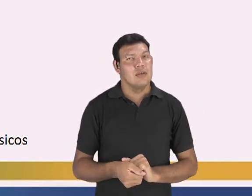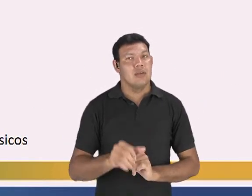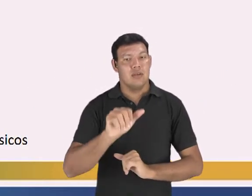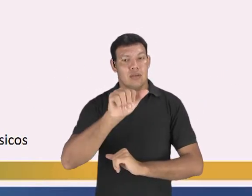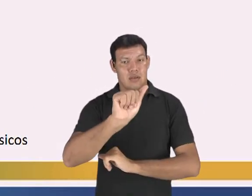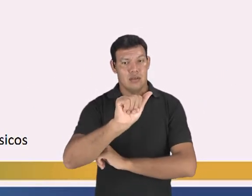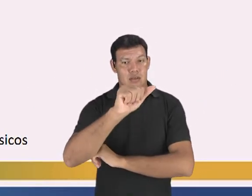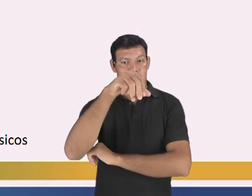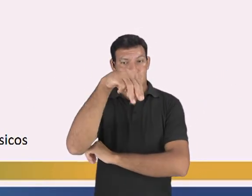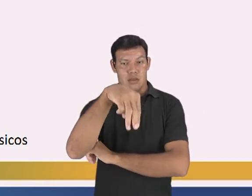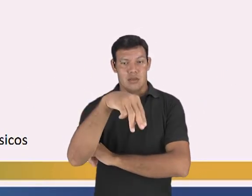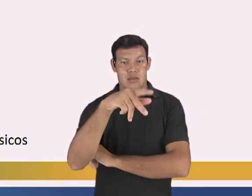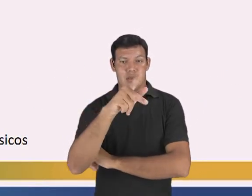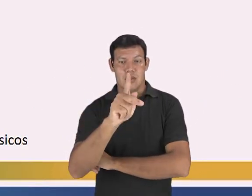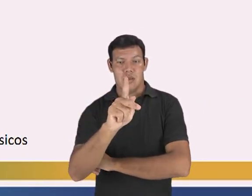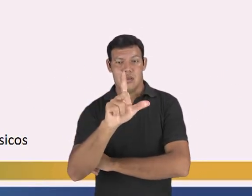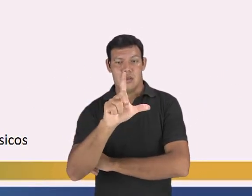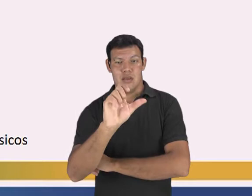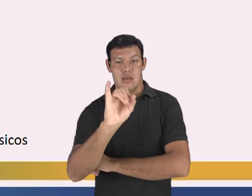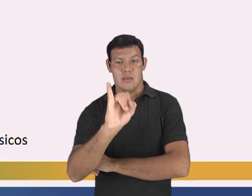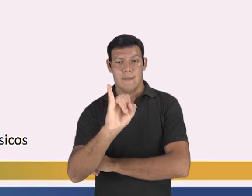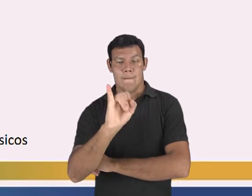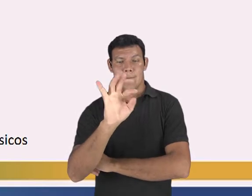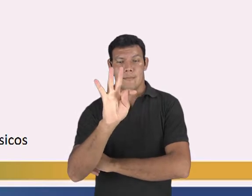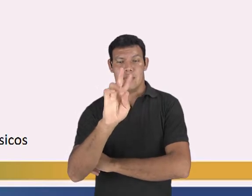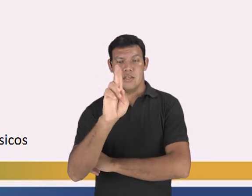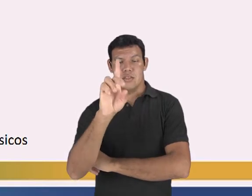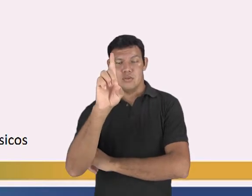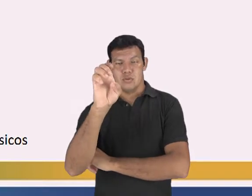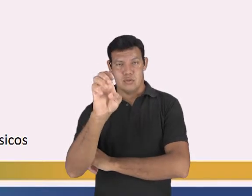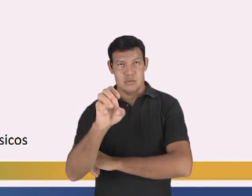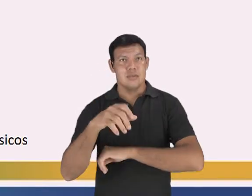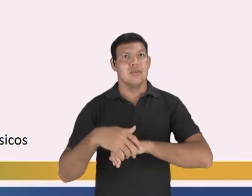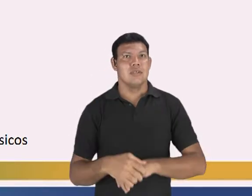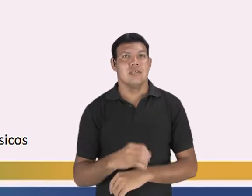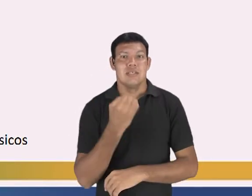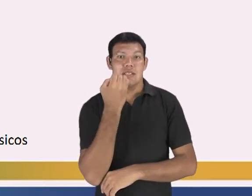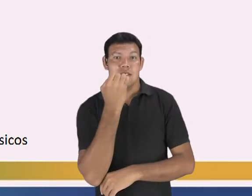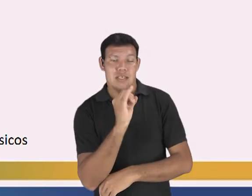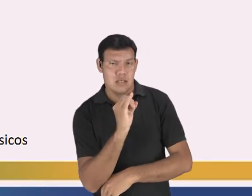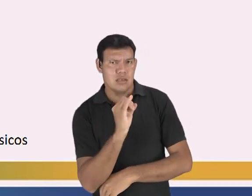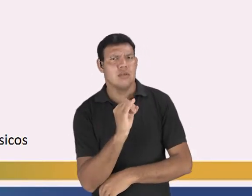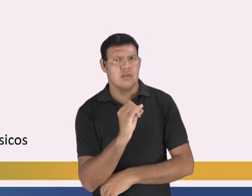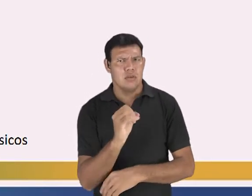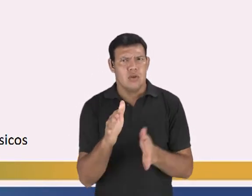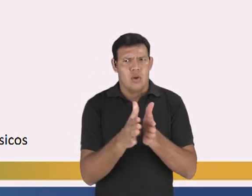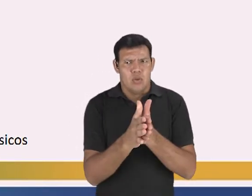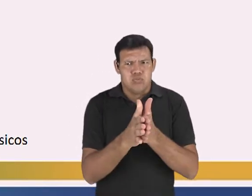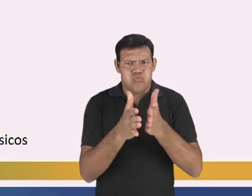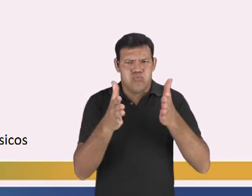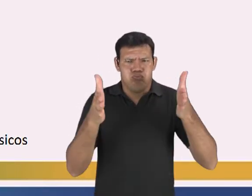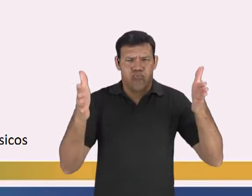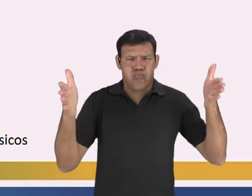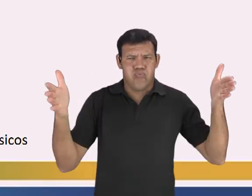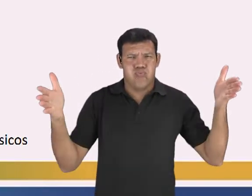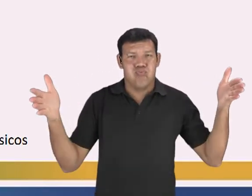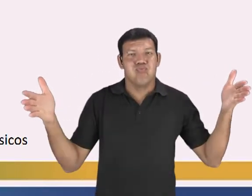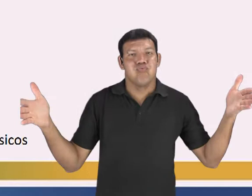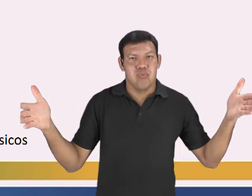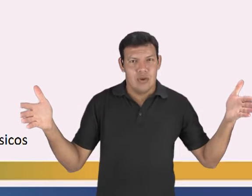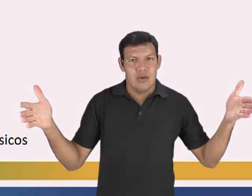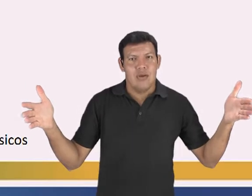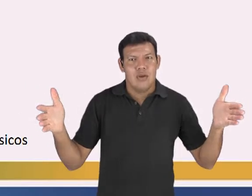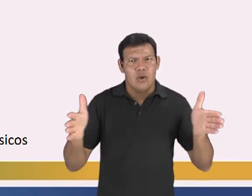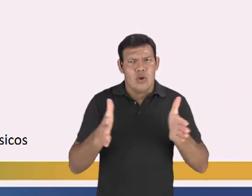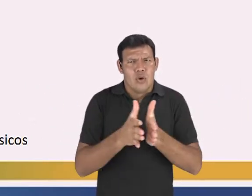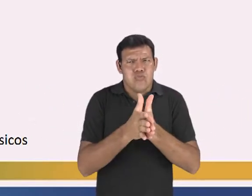amplitude, quantidade de som. Quanto maior quantidade de som, maior amplitude, o som fica